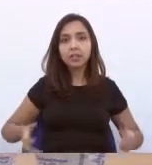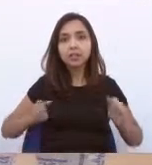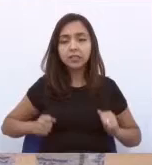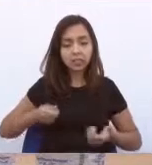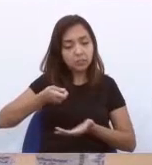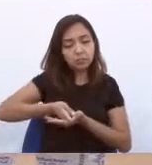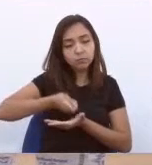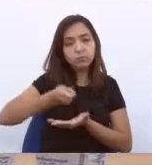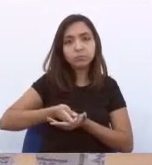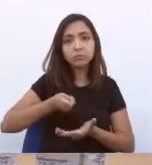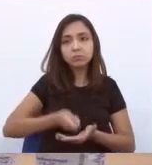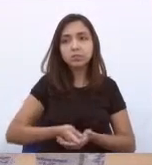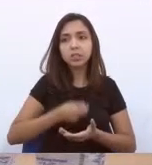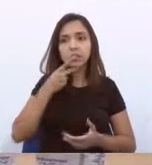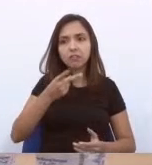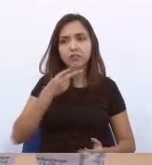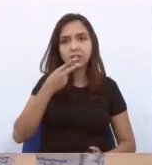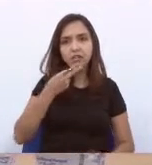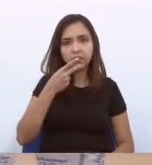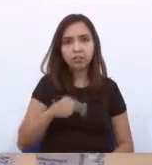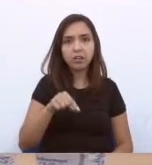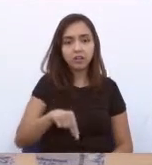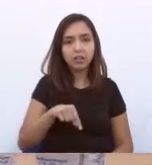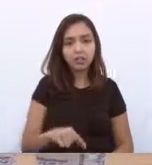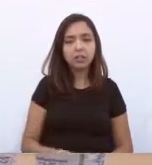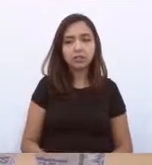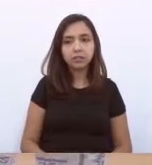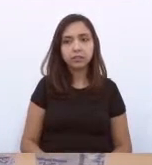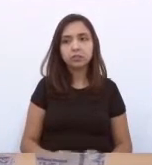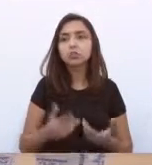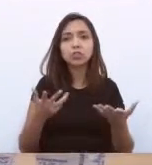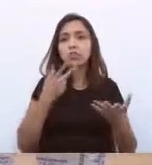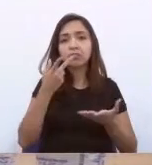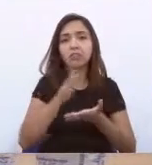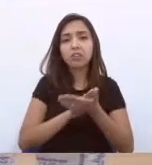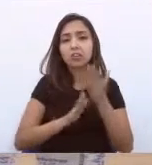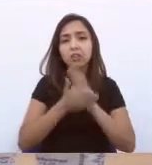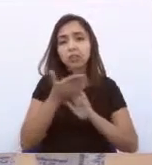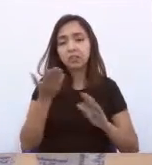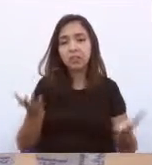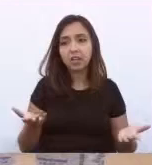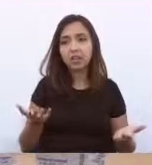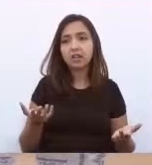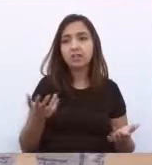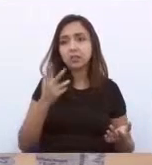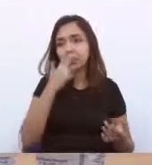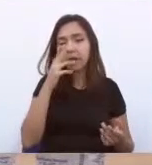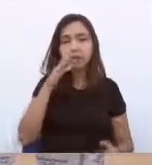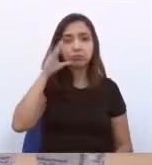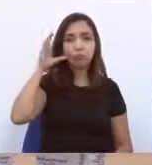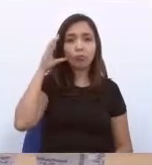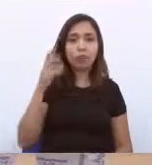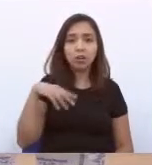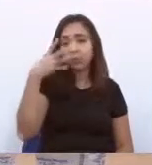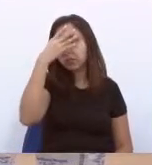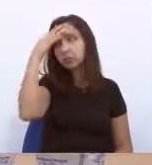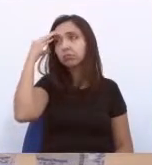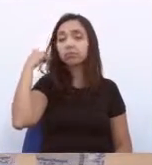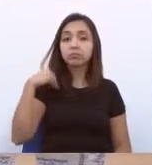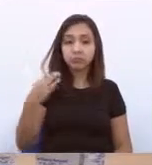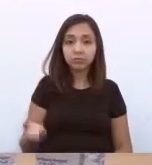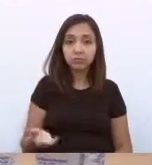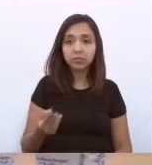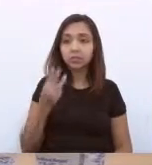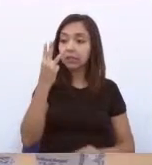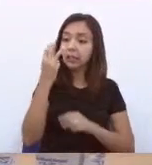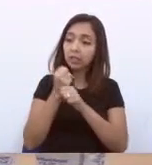brigar, ele tinha que pelo menos lá falar aqui pela causa. Entendeu? Só que ele não falou nada, engoliu, tapou, engoliu e esqueceu.